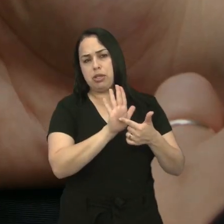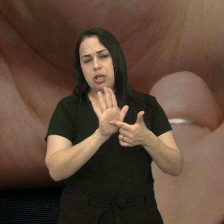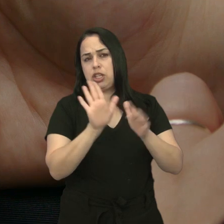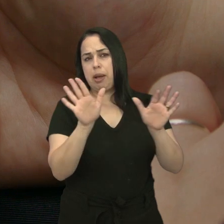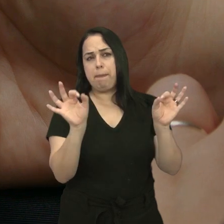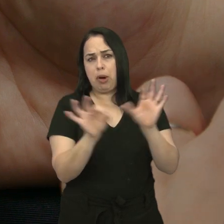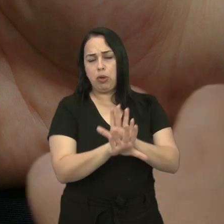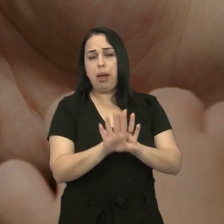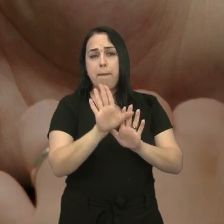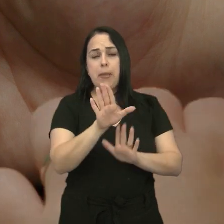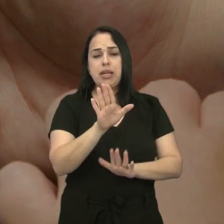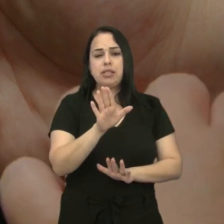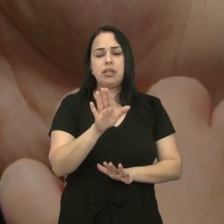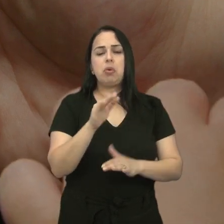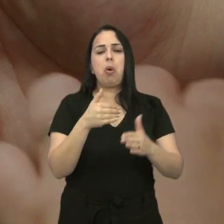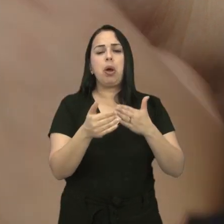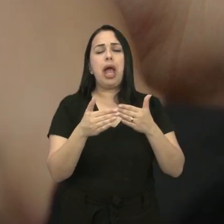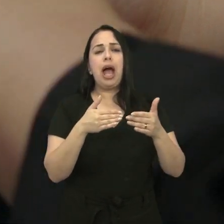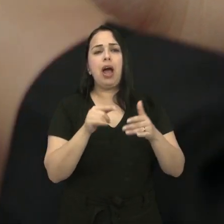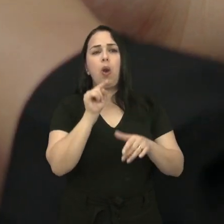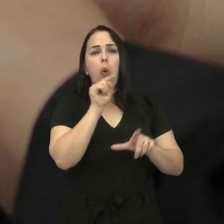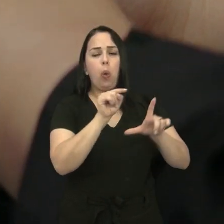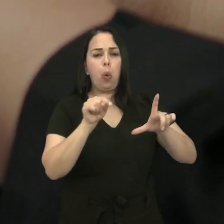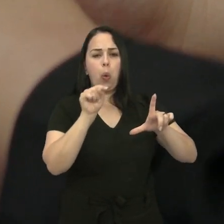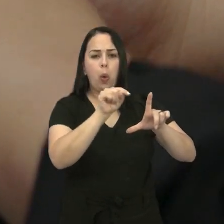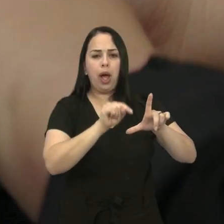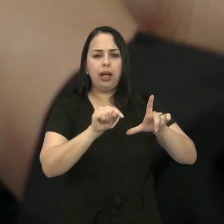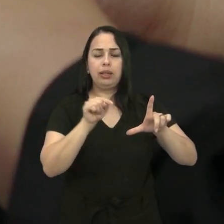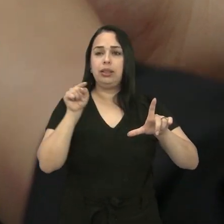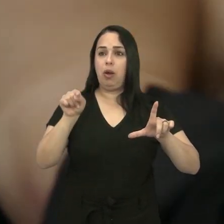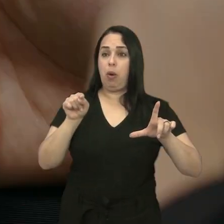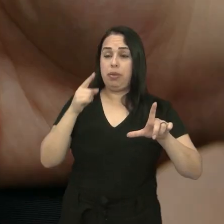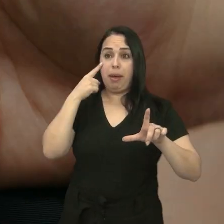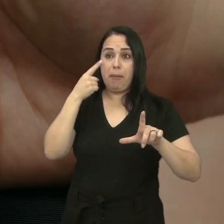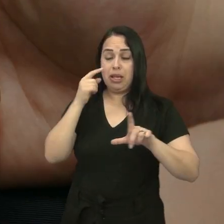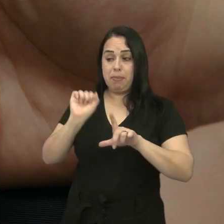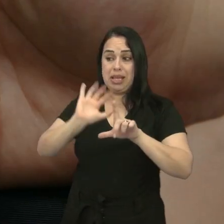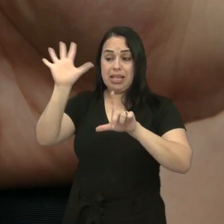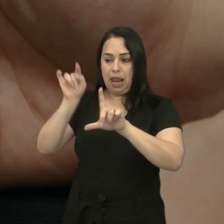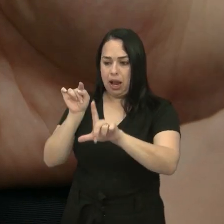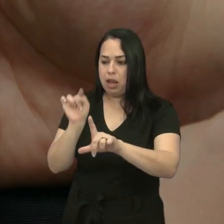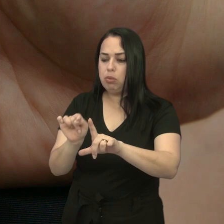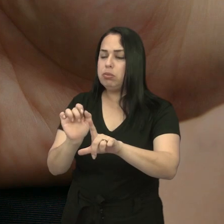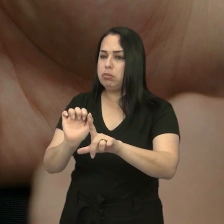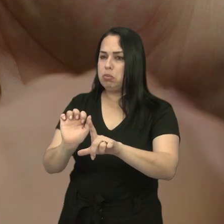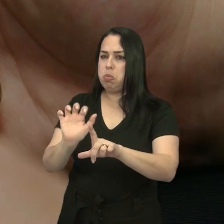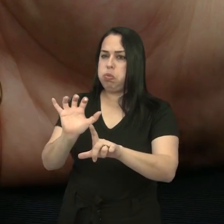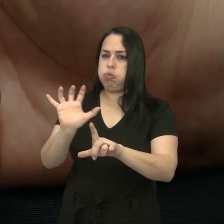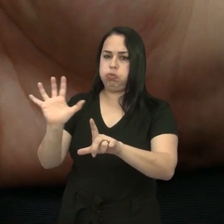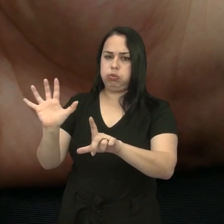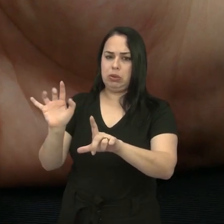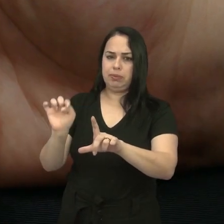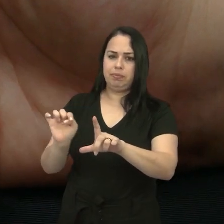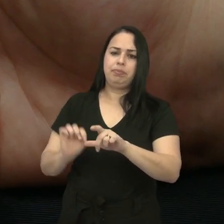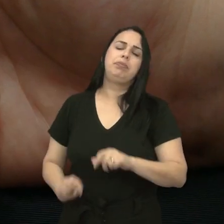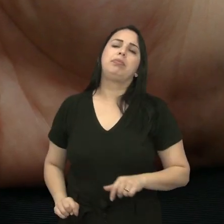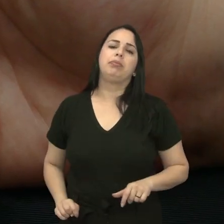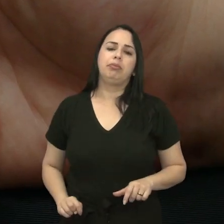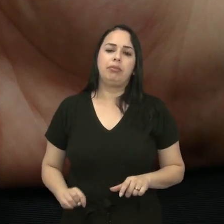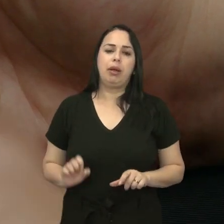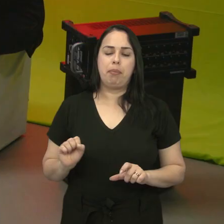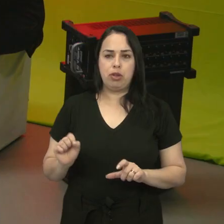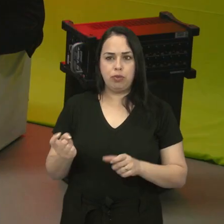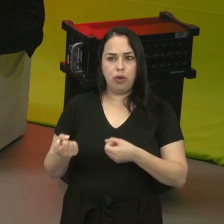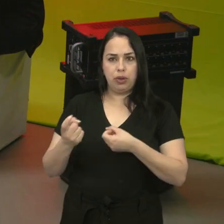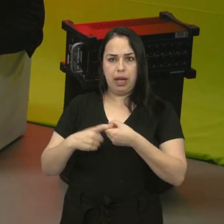fosse para clicar em alguma área dela, qual seria? Aqui nessa parte mais clara. Que é onde está o excesso Sim. da luz ali, o ponto mais forte de luz. Eu posso